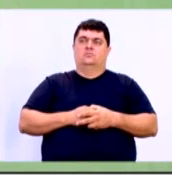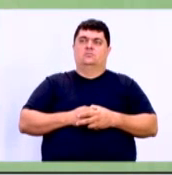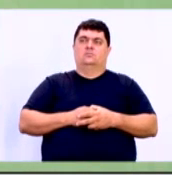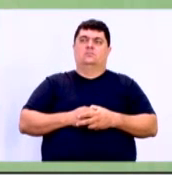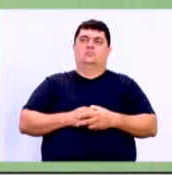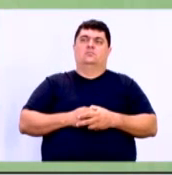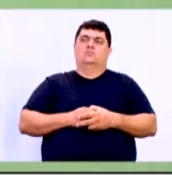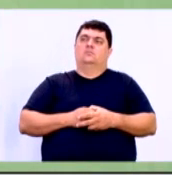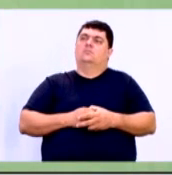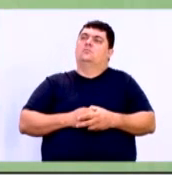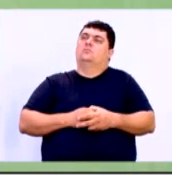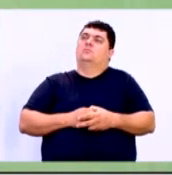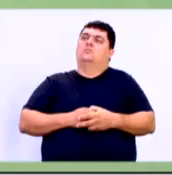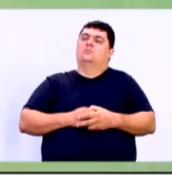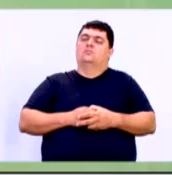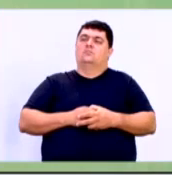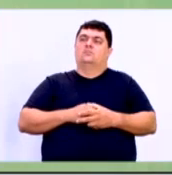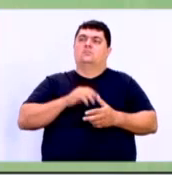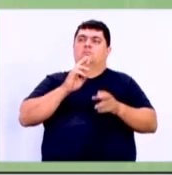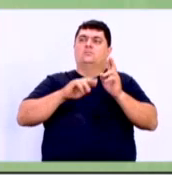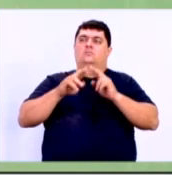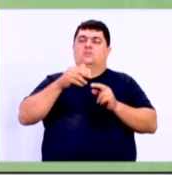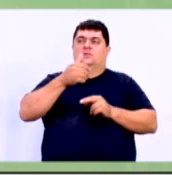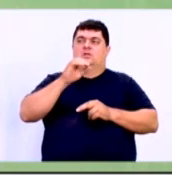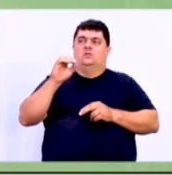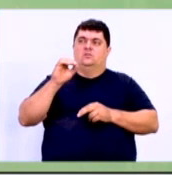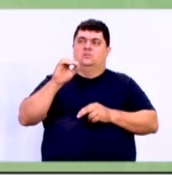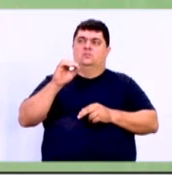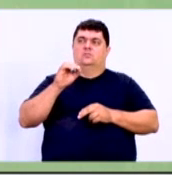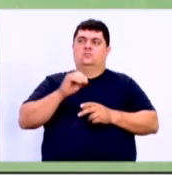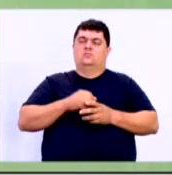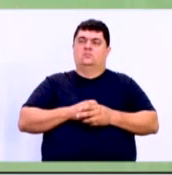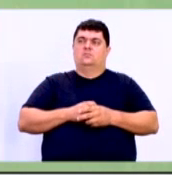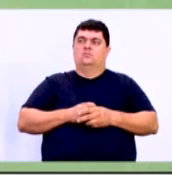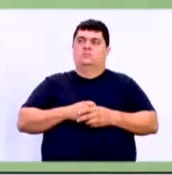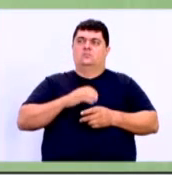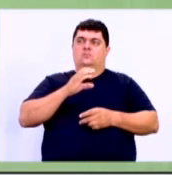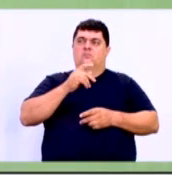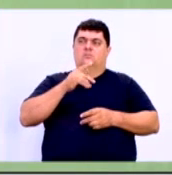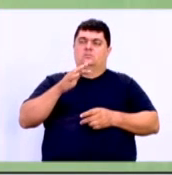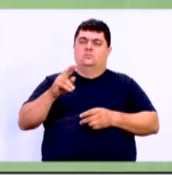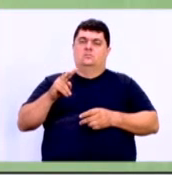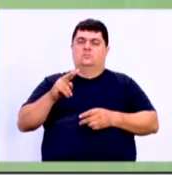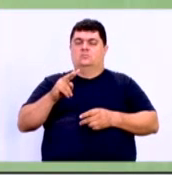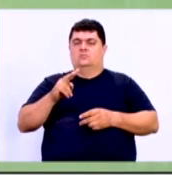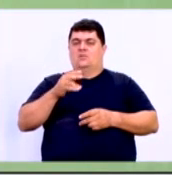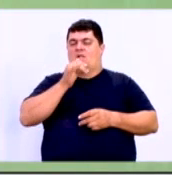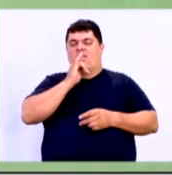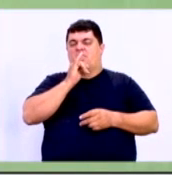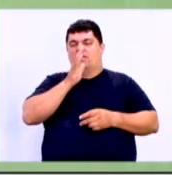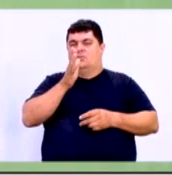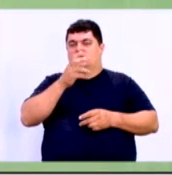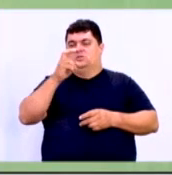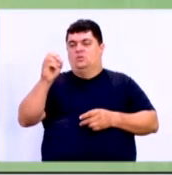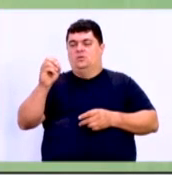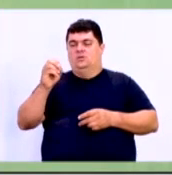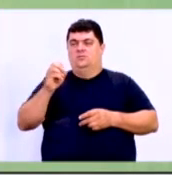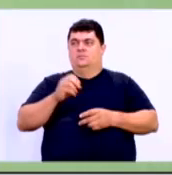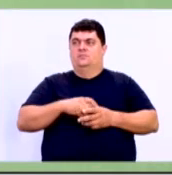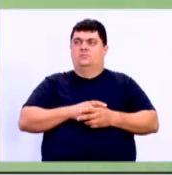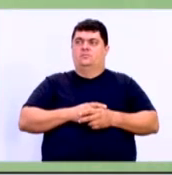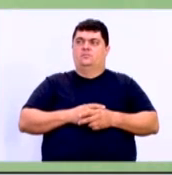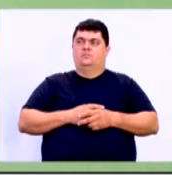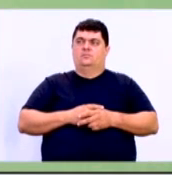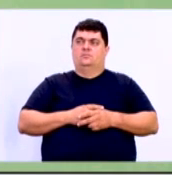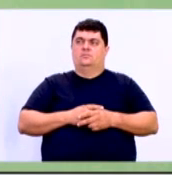lá. Resultado das vendas, 100. Vamos supor que o CPV foi 50.